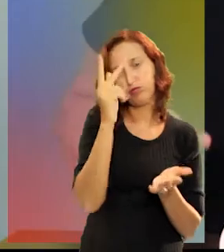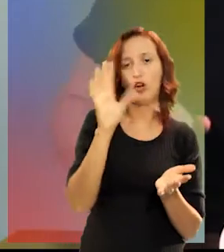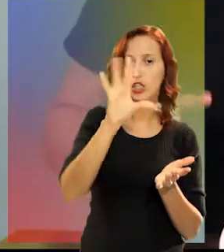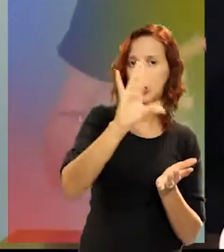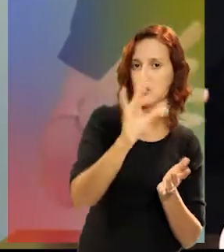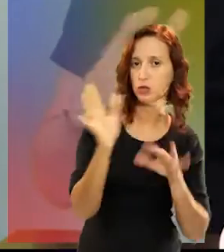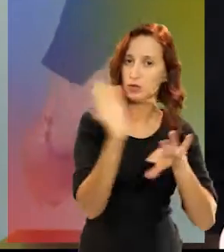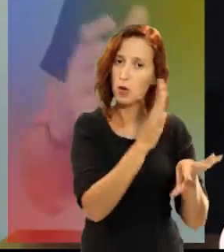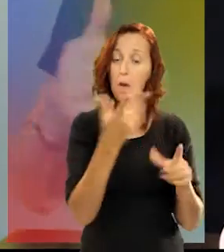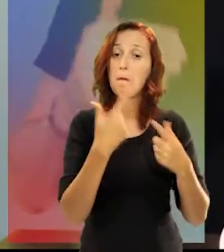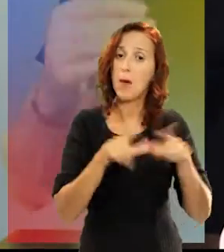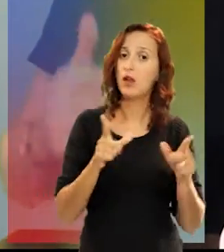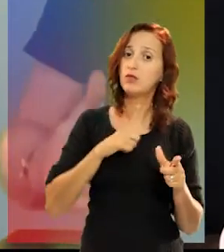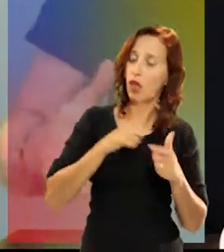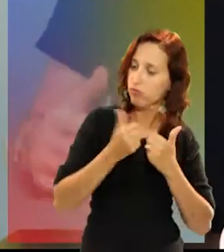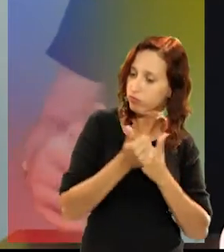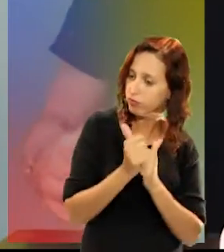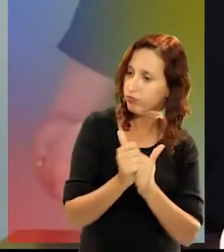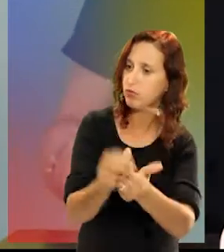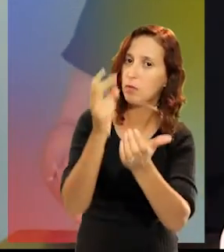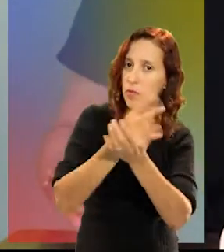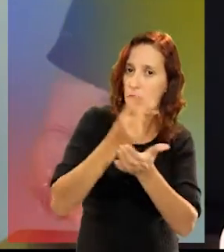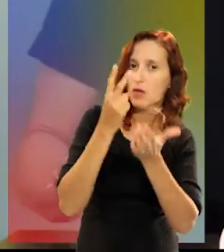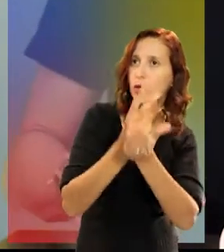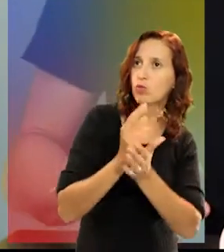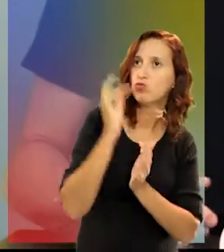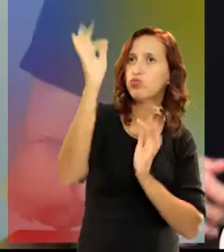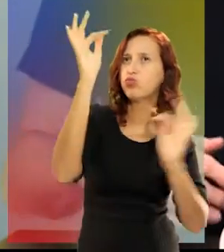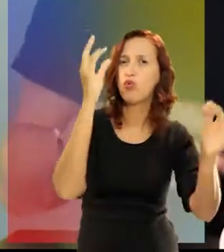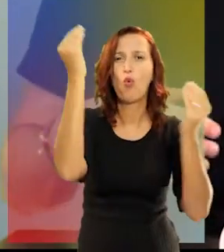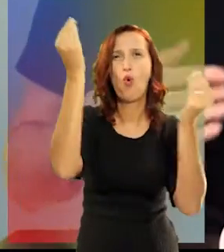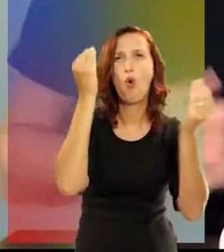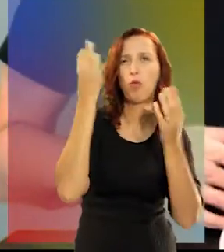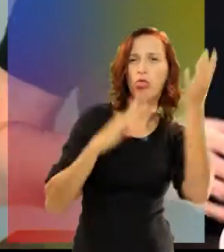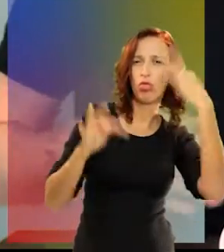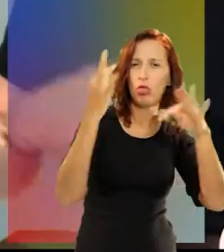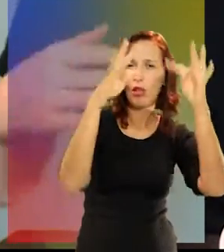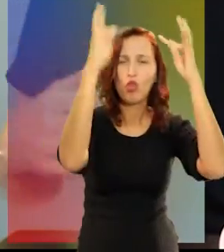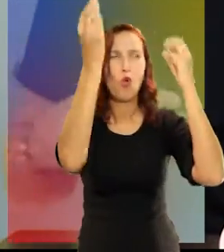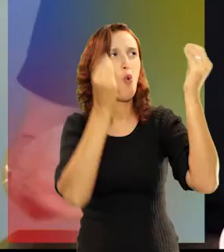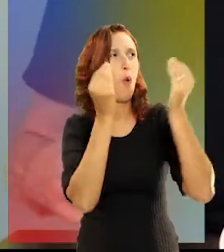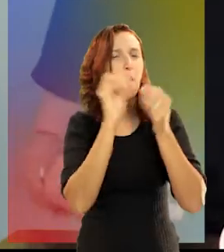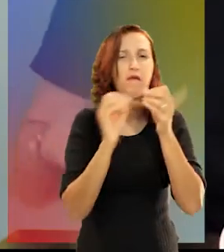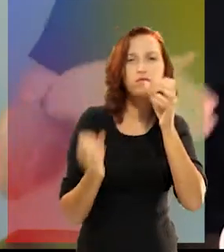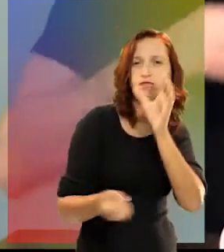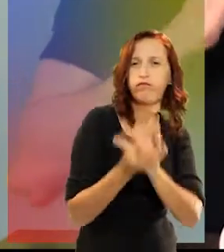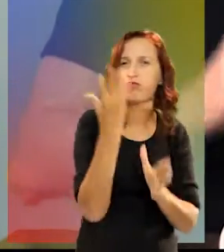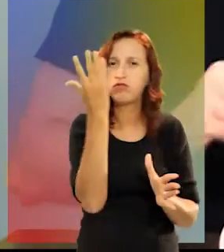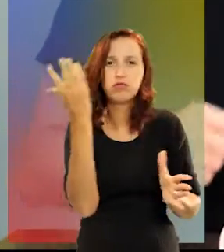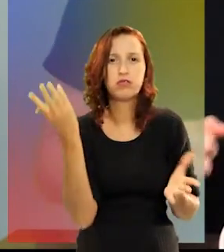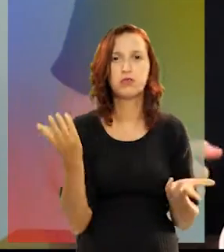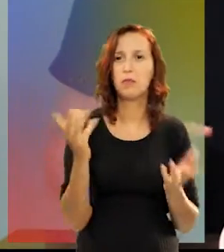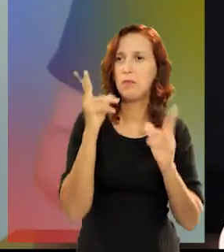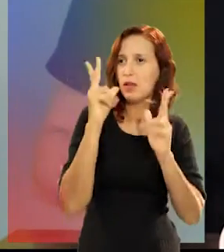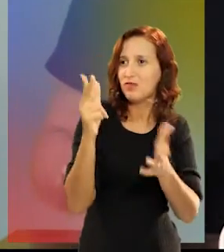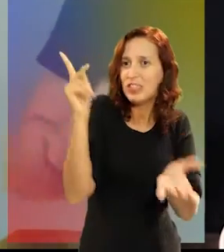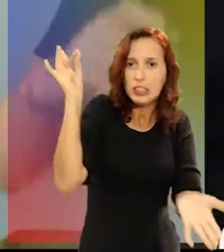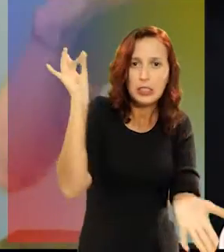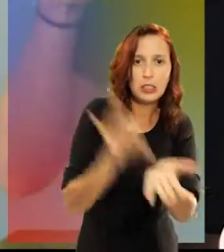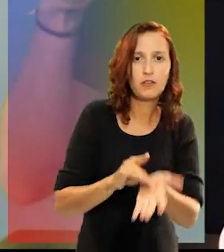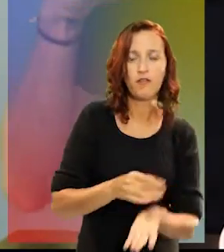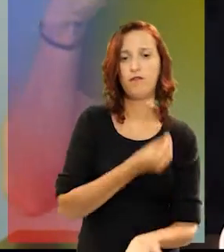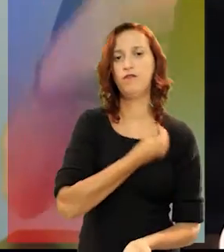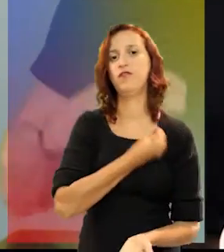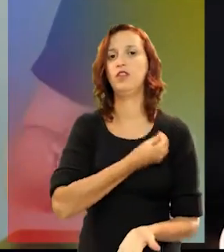ficção. Mas o Nolan tem essa linha já também do Ridley Scott lá, que pensou nesse aspecto, cara, vamos fazer um filme na Tora Record,